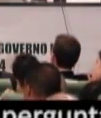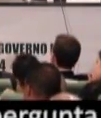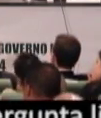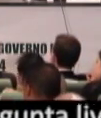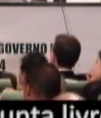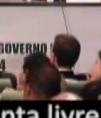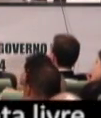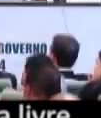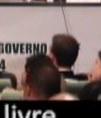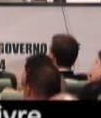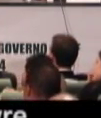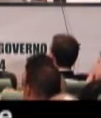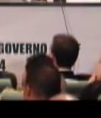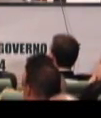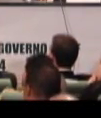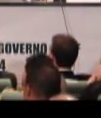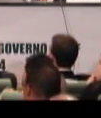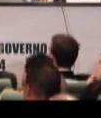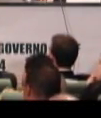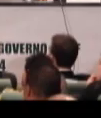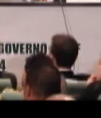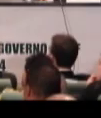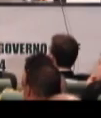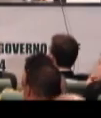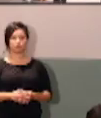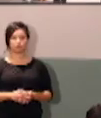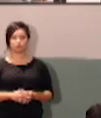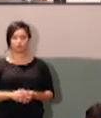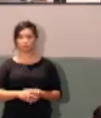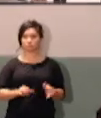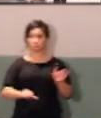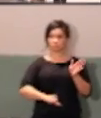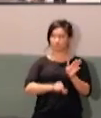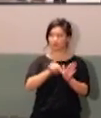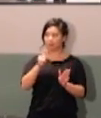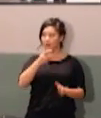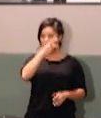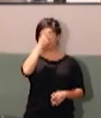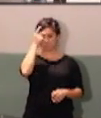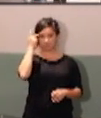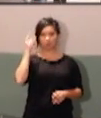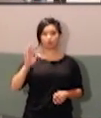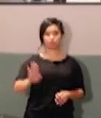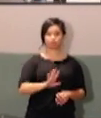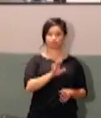primeiro candidato a fazer a pergunta livre.